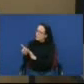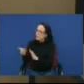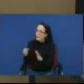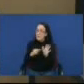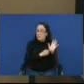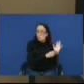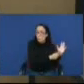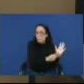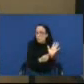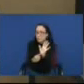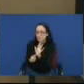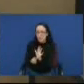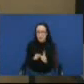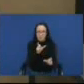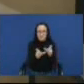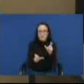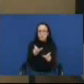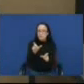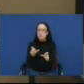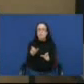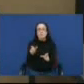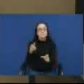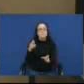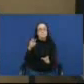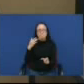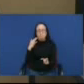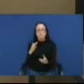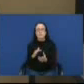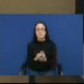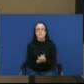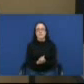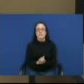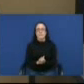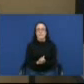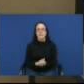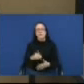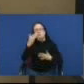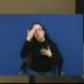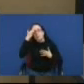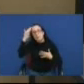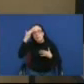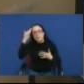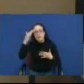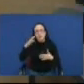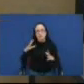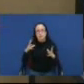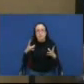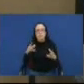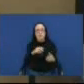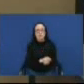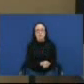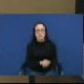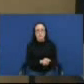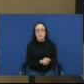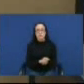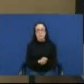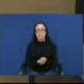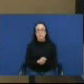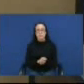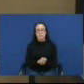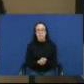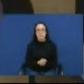divulgar muito isso, para as pessoas não caírem nesse golpe. Muito obrigado a todos, é o que eu tinha que